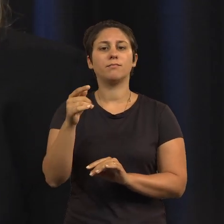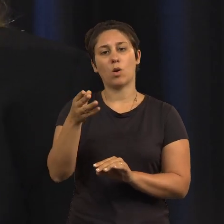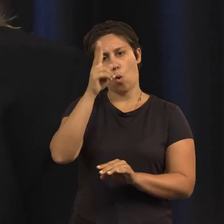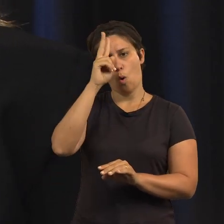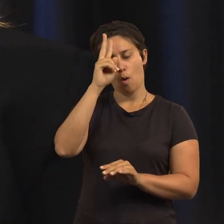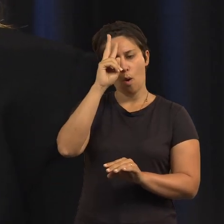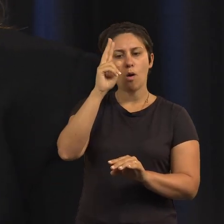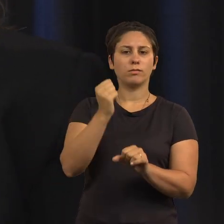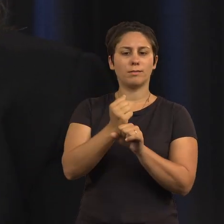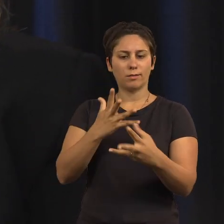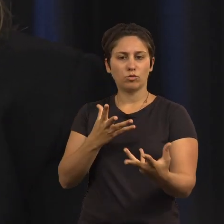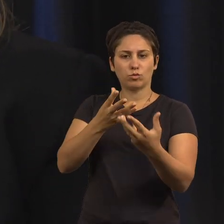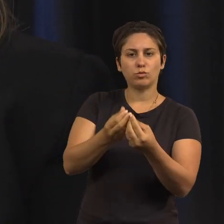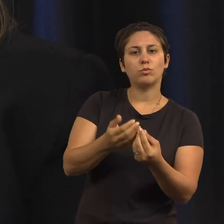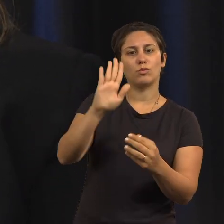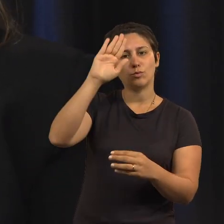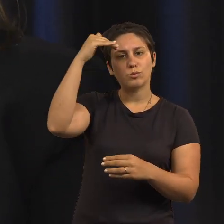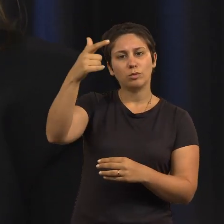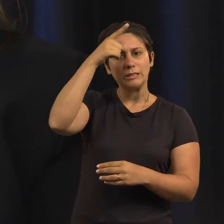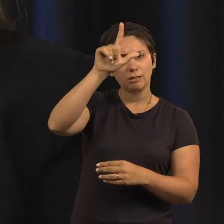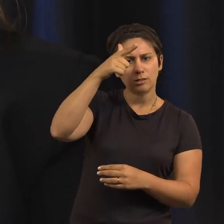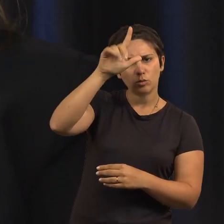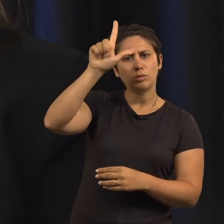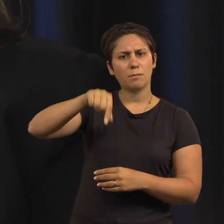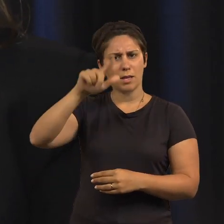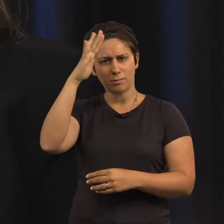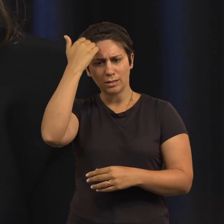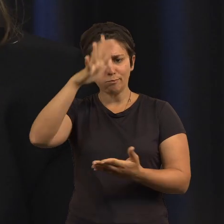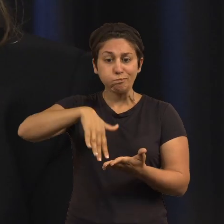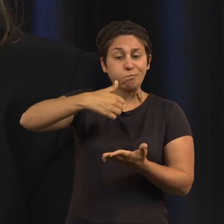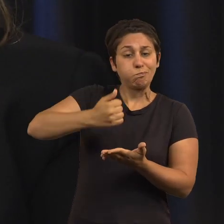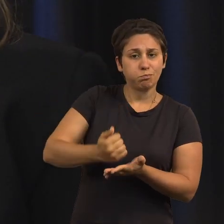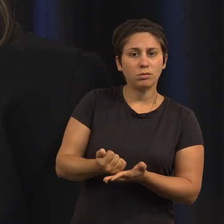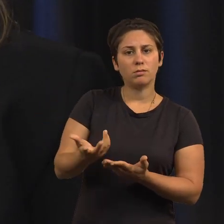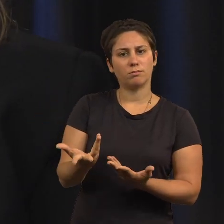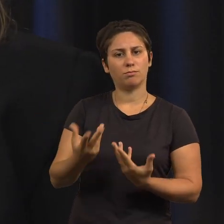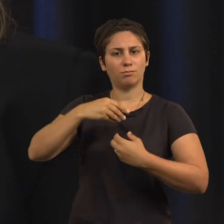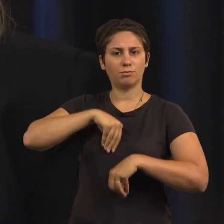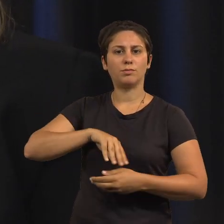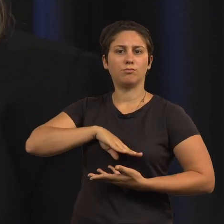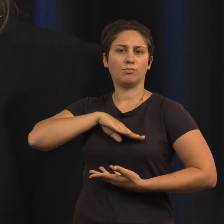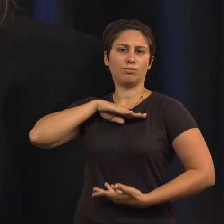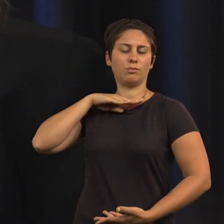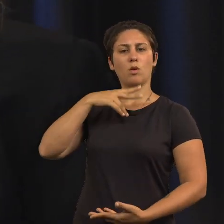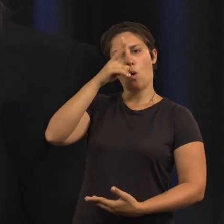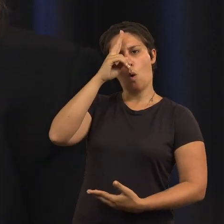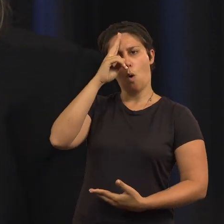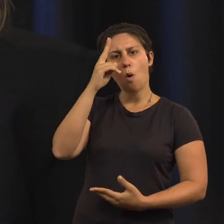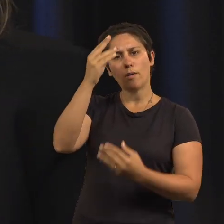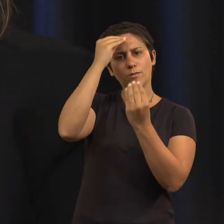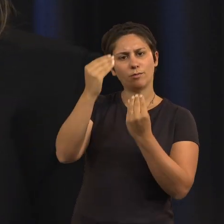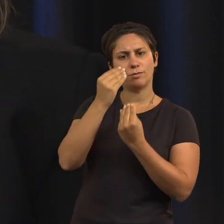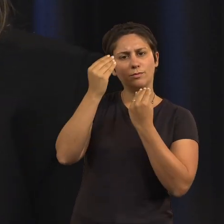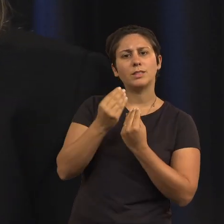as suas licenciaturas e os seus mestrados levarão, já na bagagem, esperemos, mais informação, mais formação